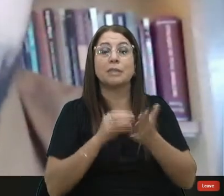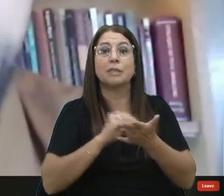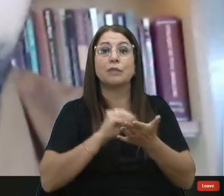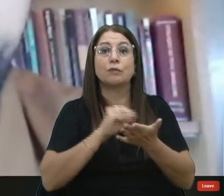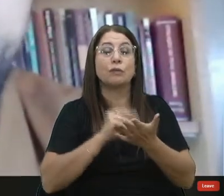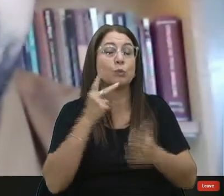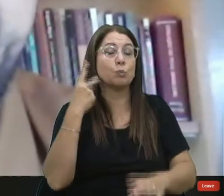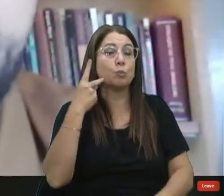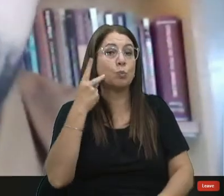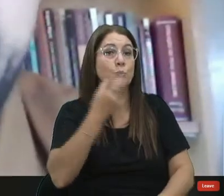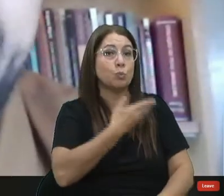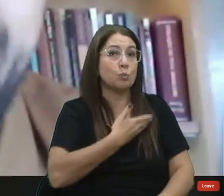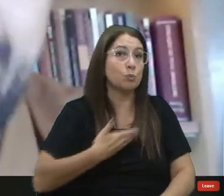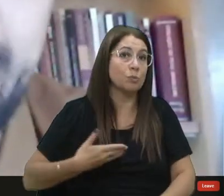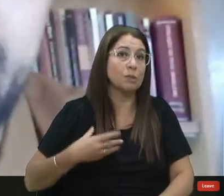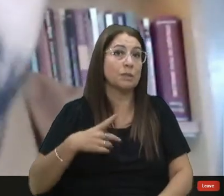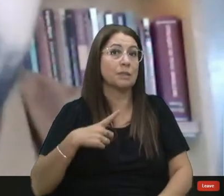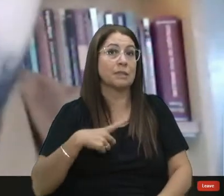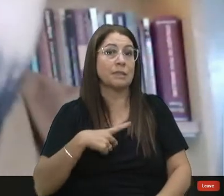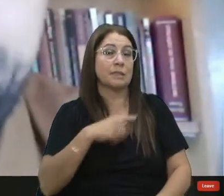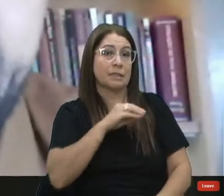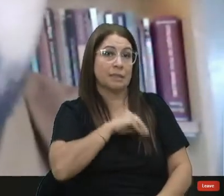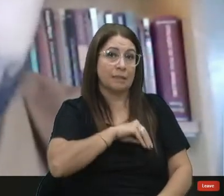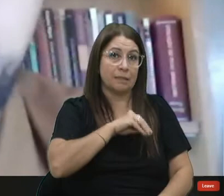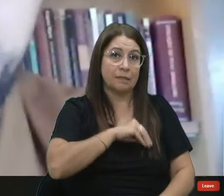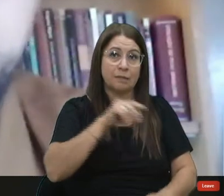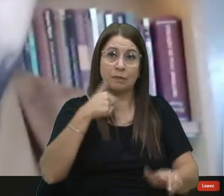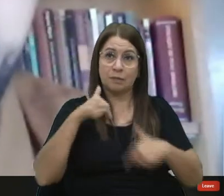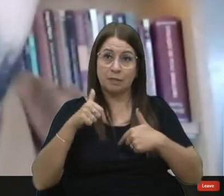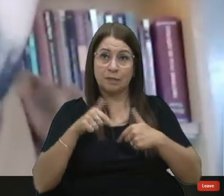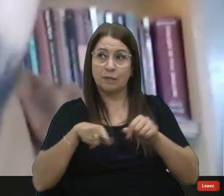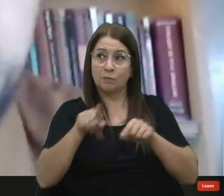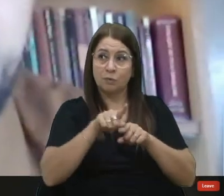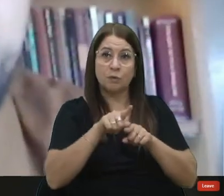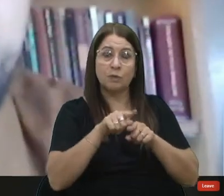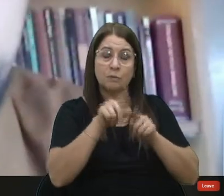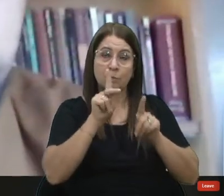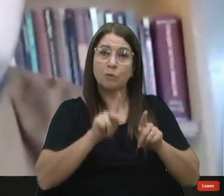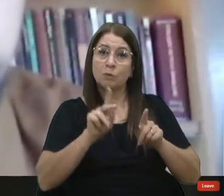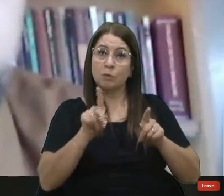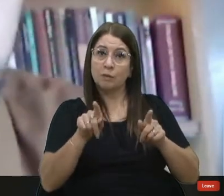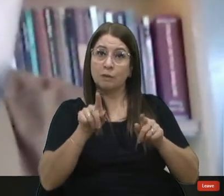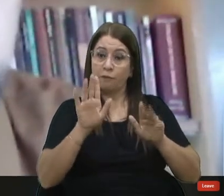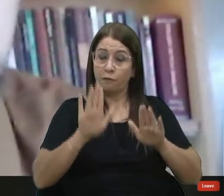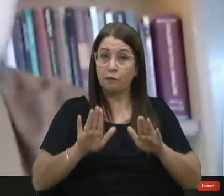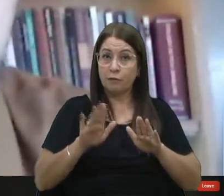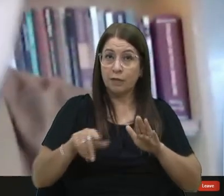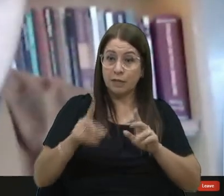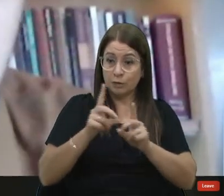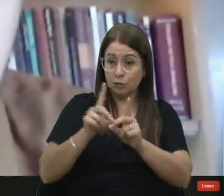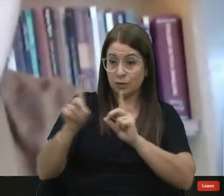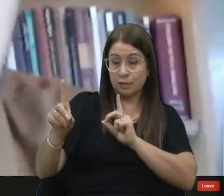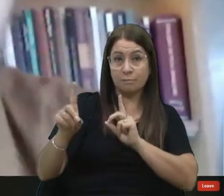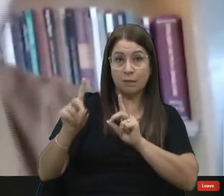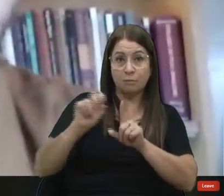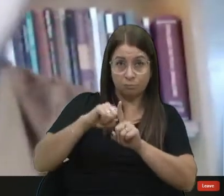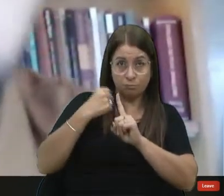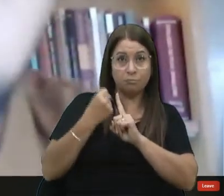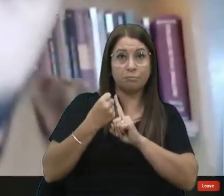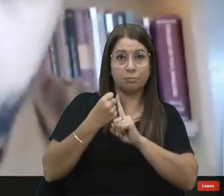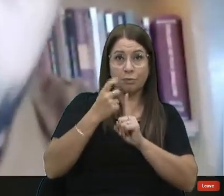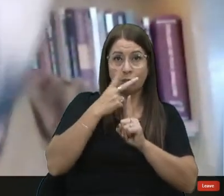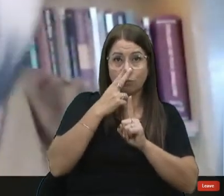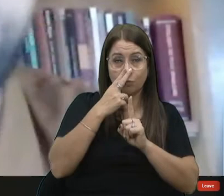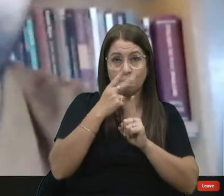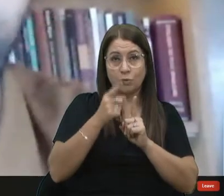política pública, de garantia de renda, de emprego, de condições para que as pessoas fiquem e permaneçam em distanciamento social, como é o caso